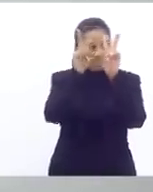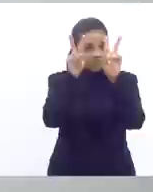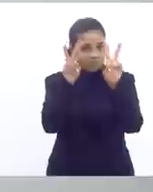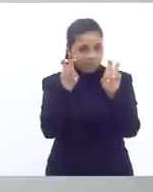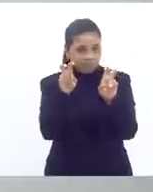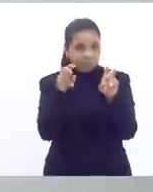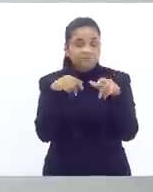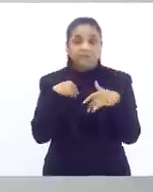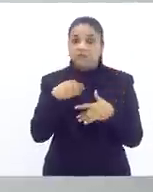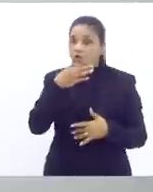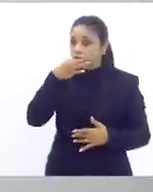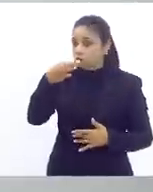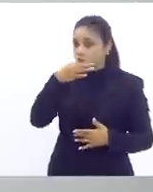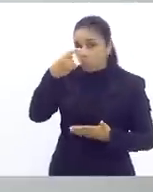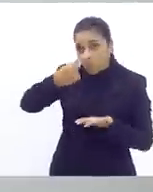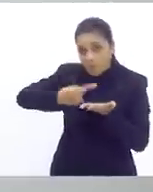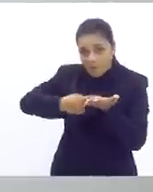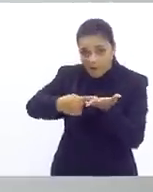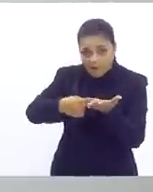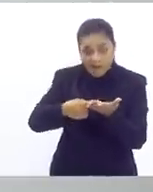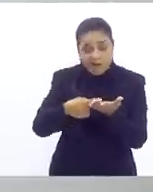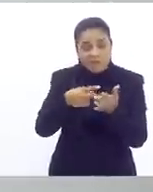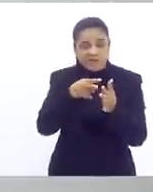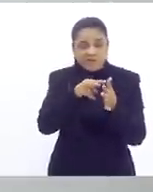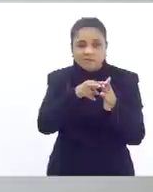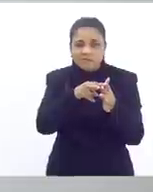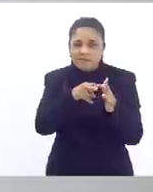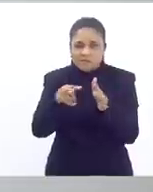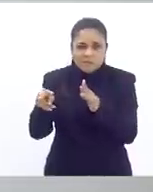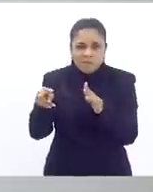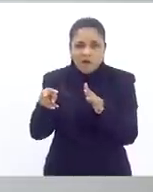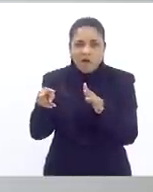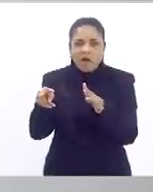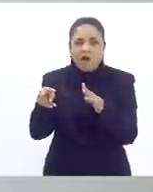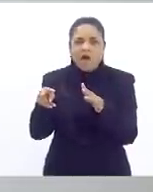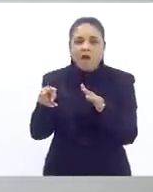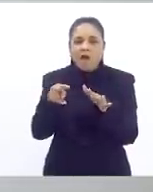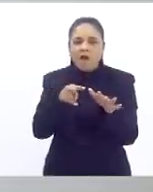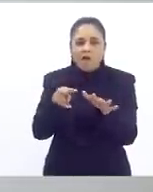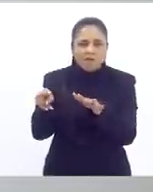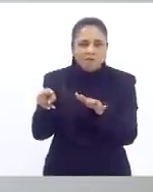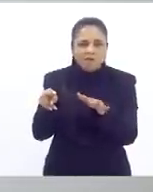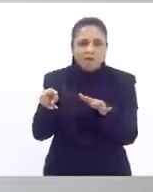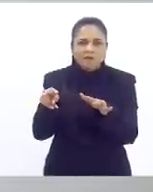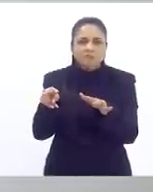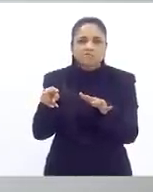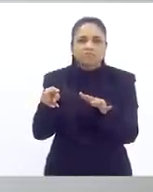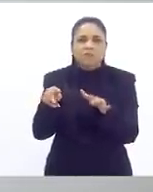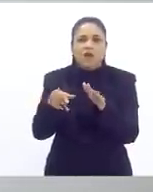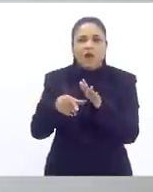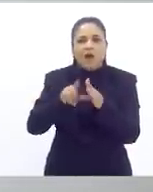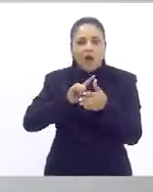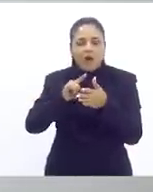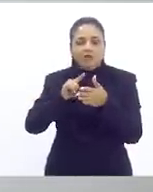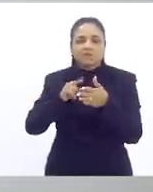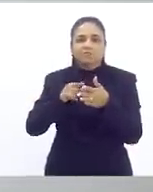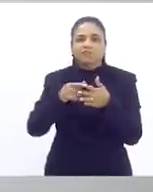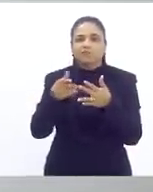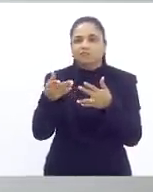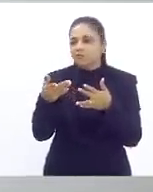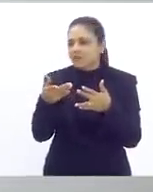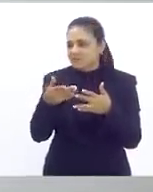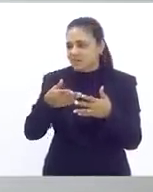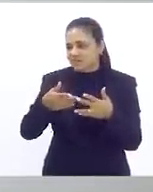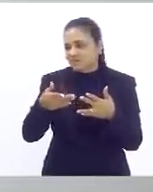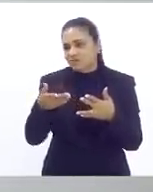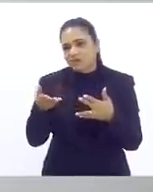surgiram a vossa excelência que marque para daqui algumas semanas talvez antes de silenciar parlamentar uma nova reunião com o rio previdência a gente